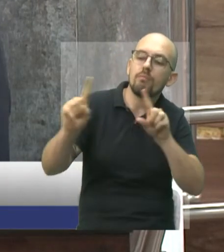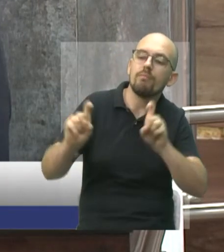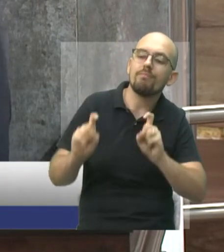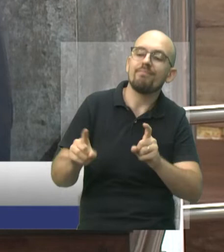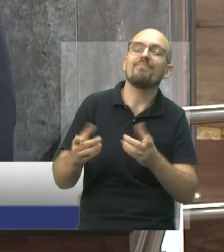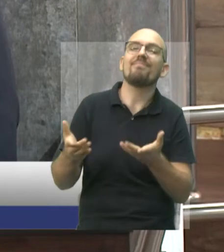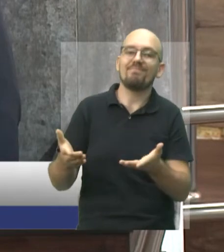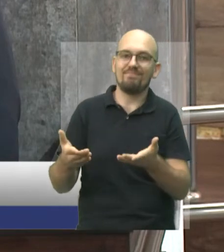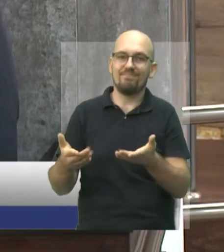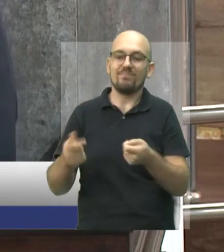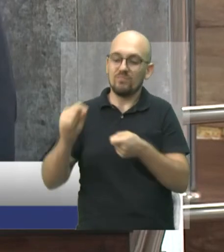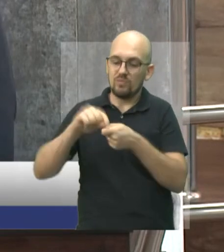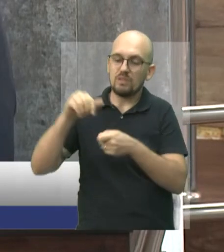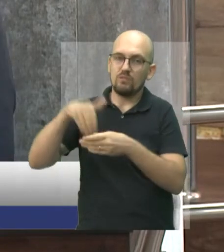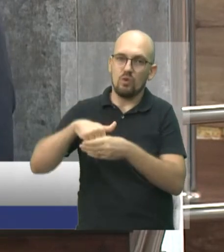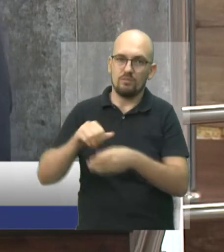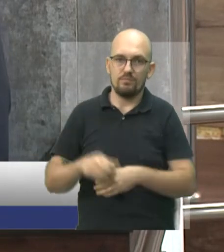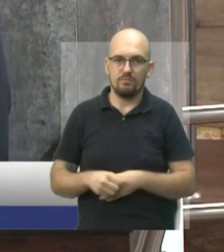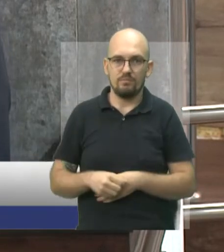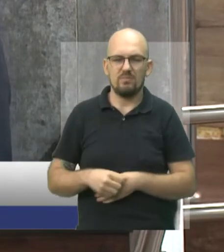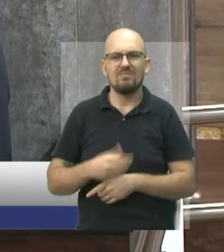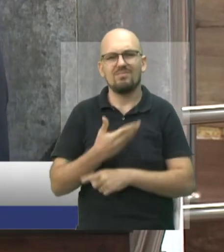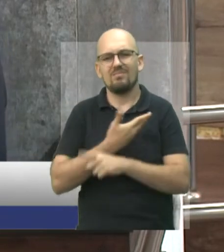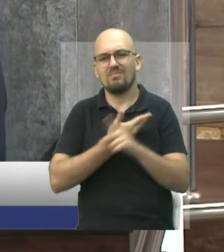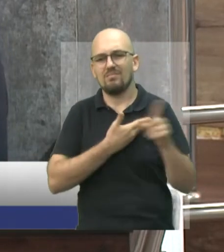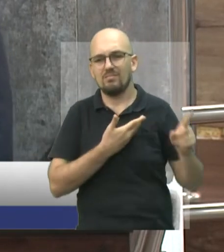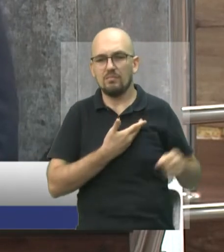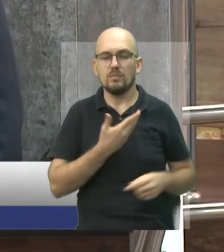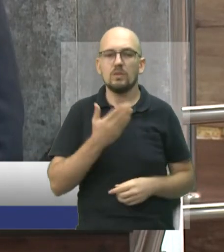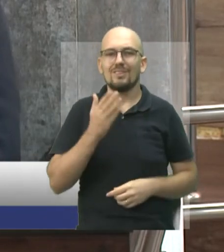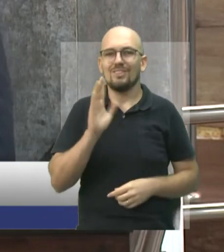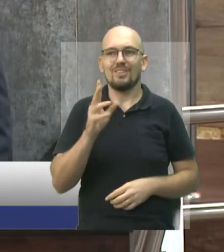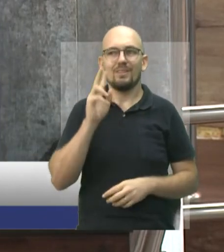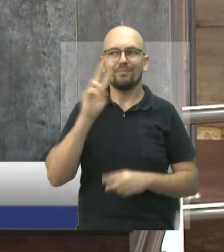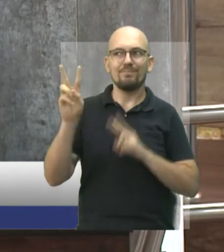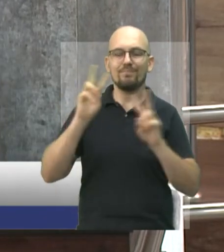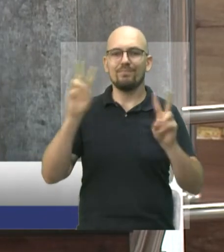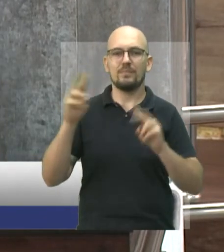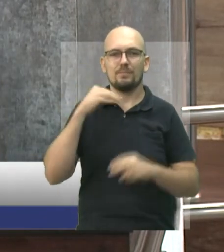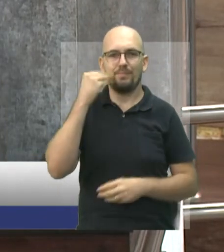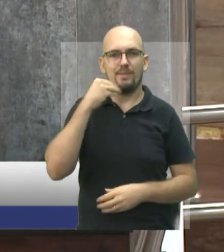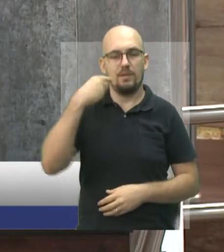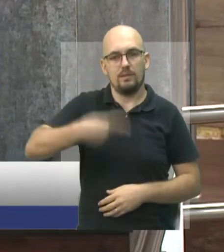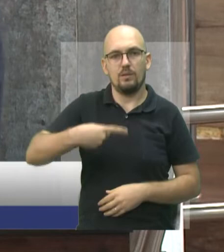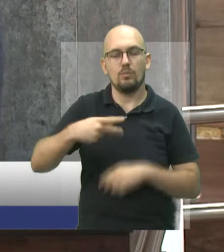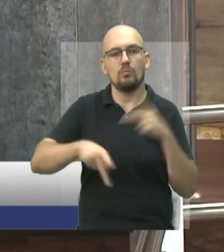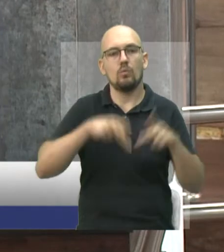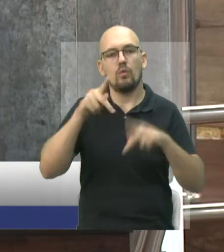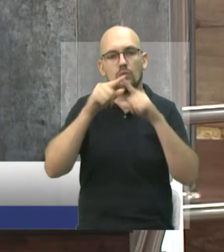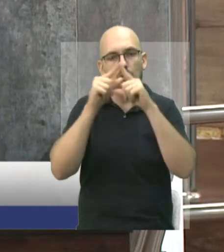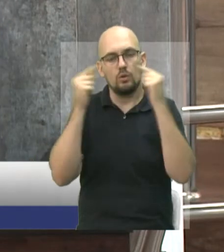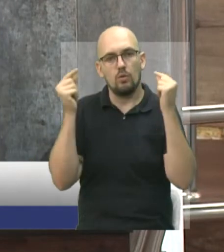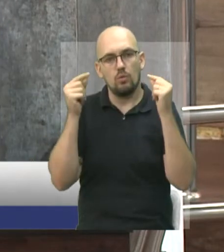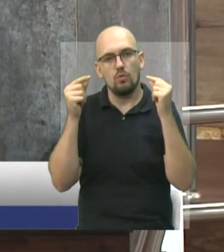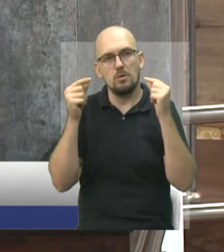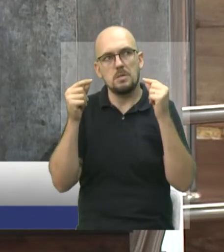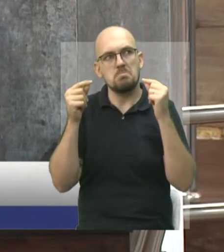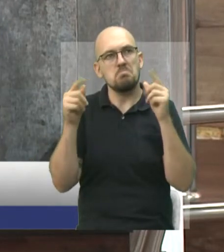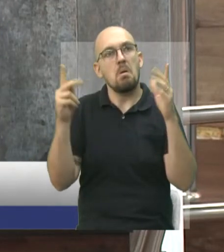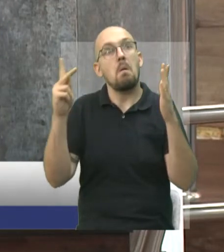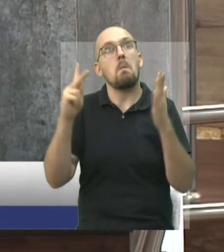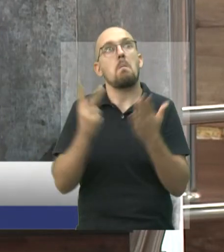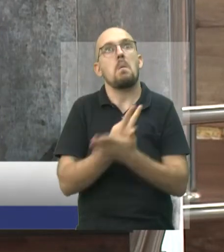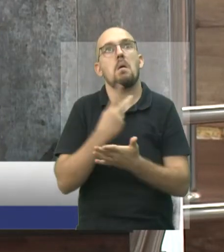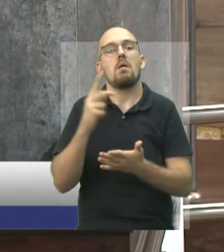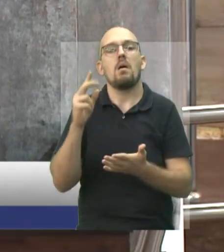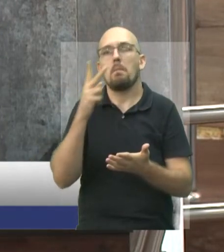Todos os meus colegas aqui, há anos, de alguma forma, eles vivenciaram a vida do jauense e não caíram de paraquedas aqui,